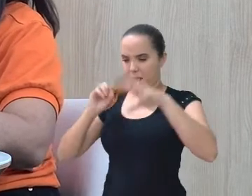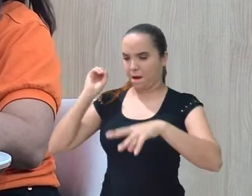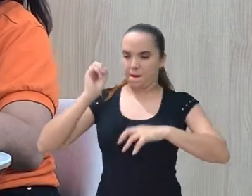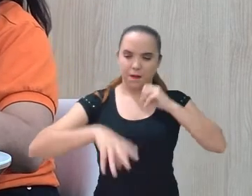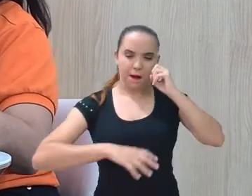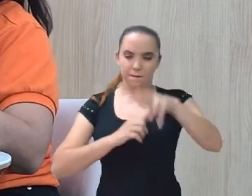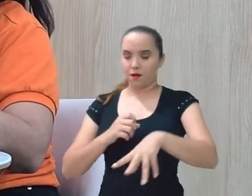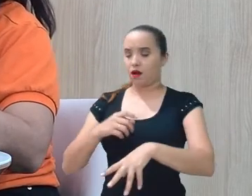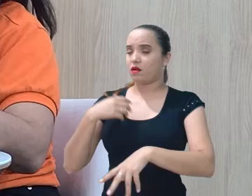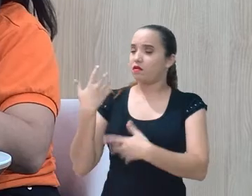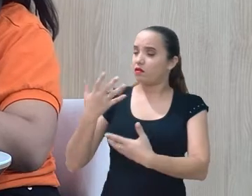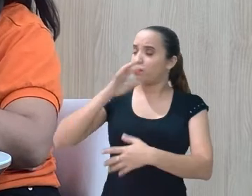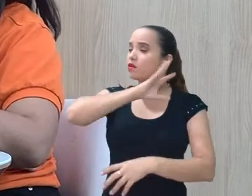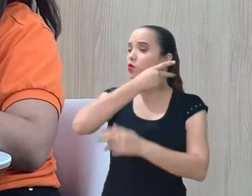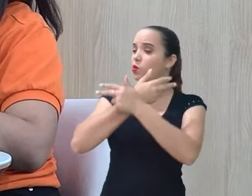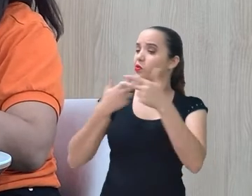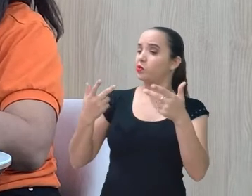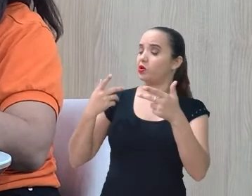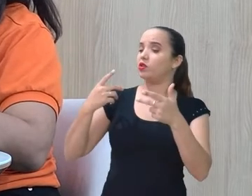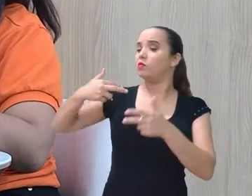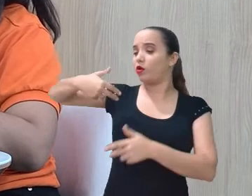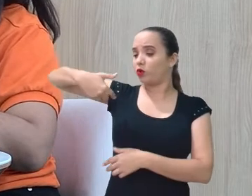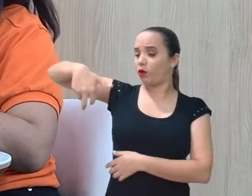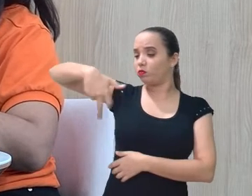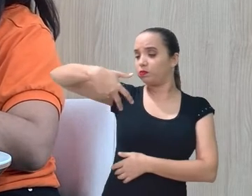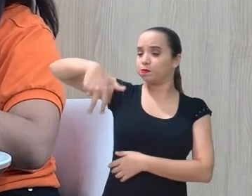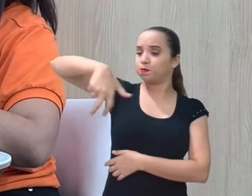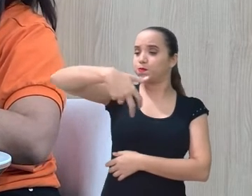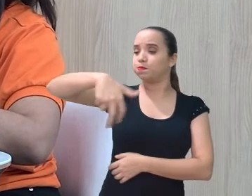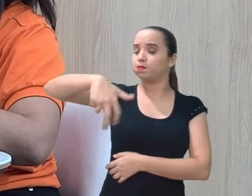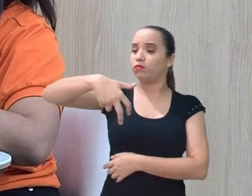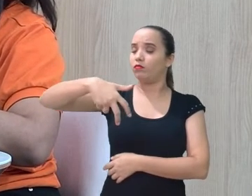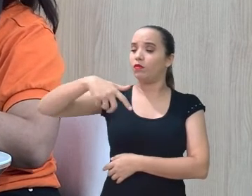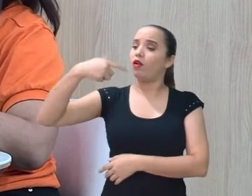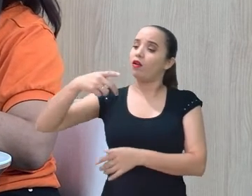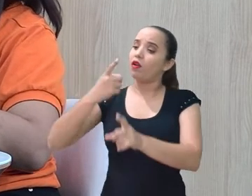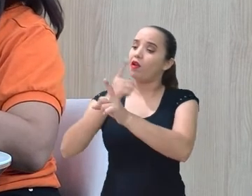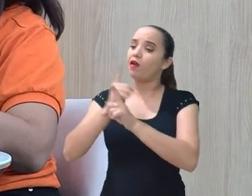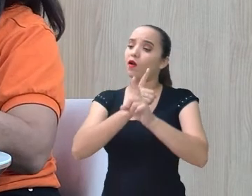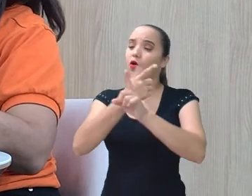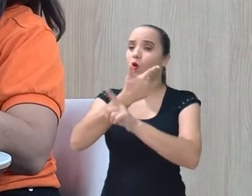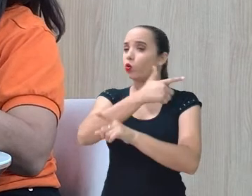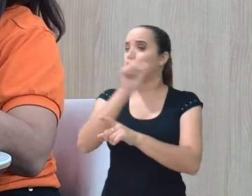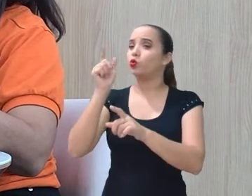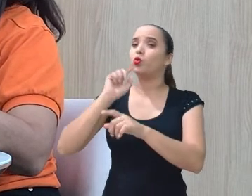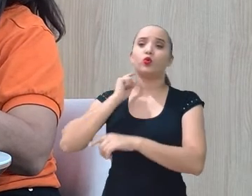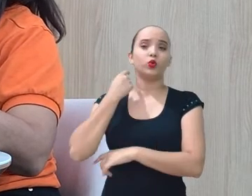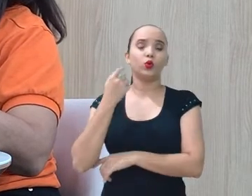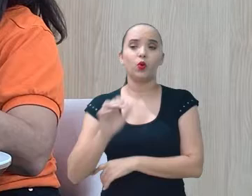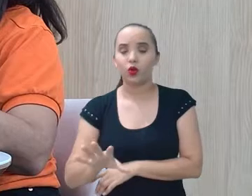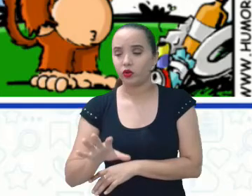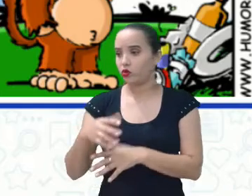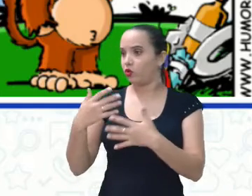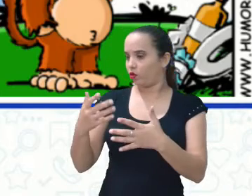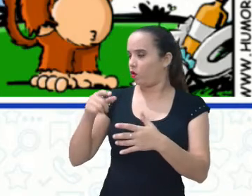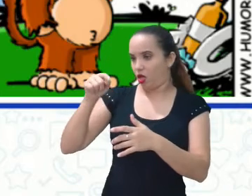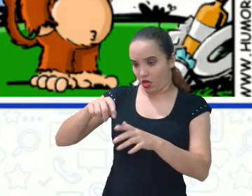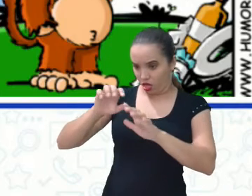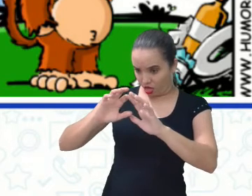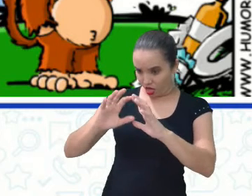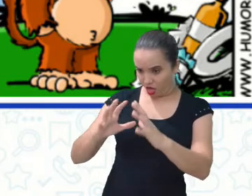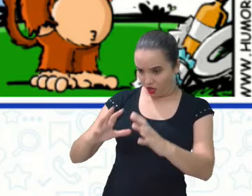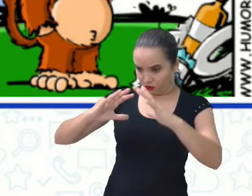floresta dele, e aí ele encontra um monte de lixo. Esse lixo não foi deixado pelos outros animais. Sim. Que a gente percebe ali que tem pneu, tem garrafa,